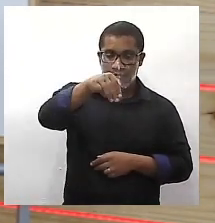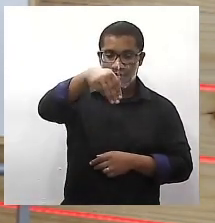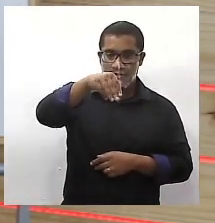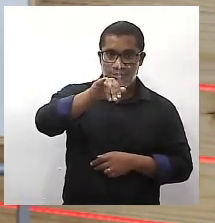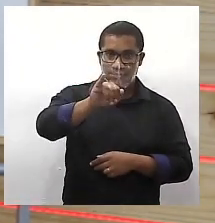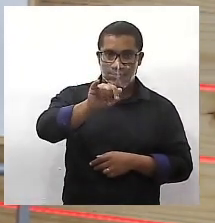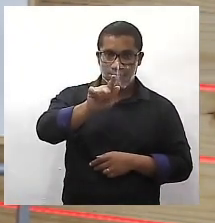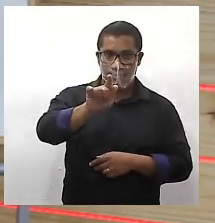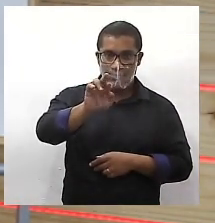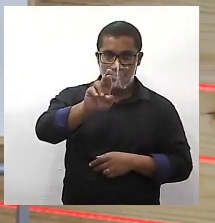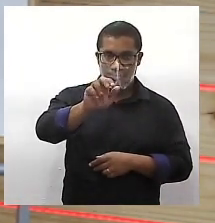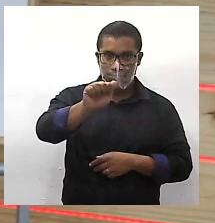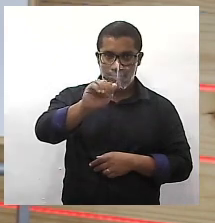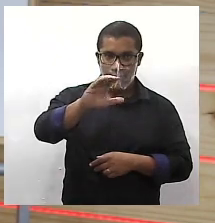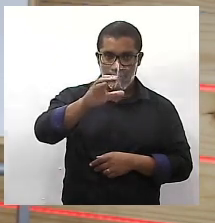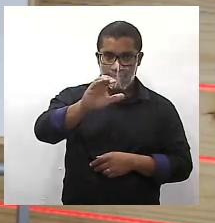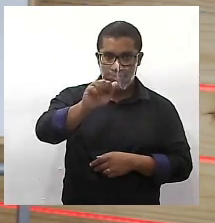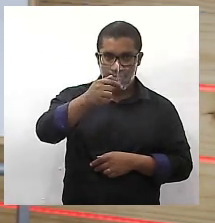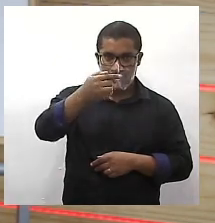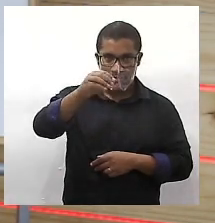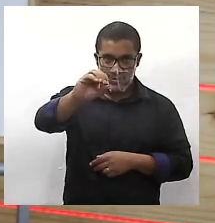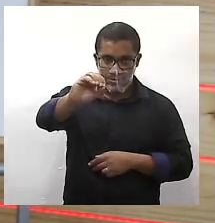imigração,